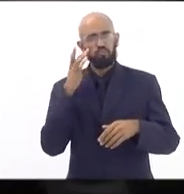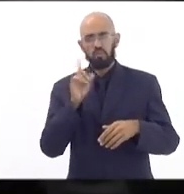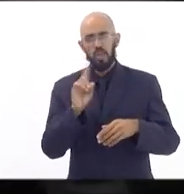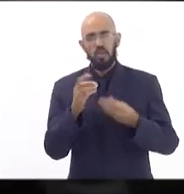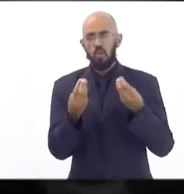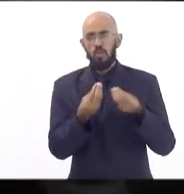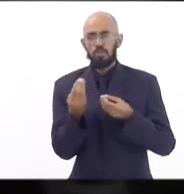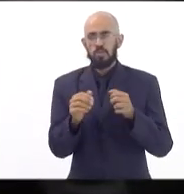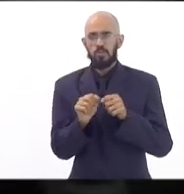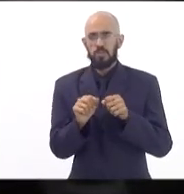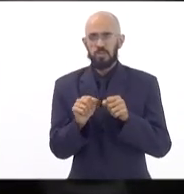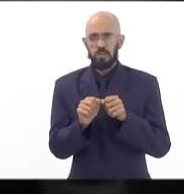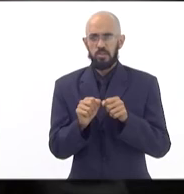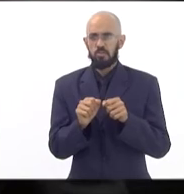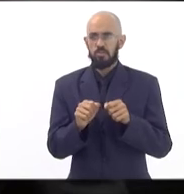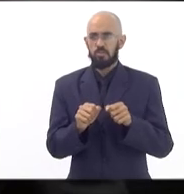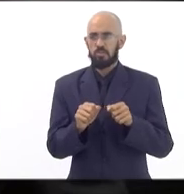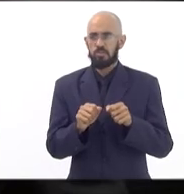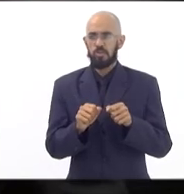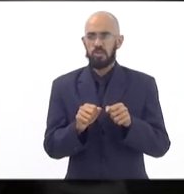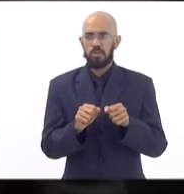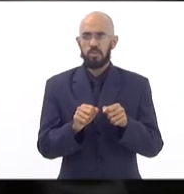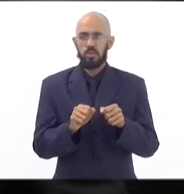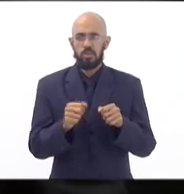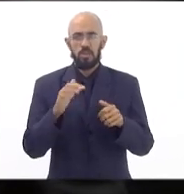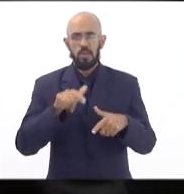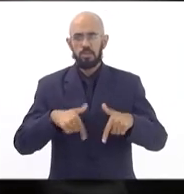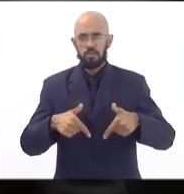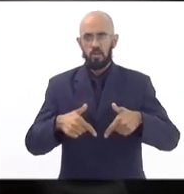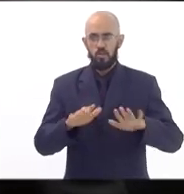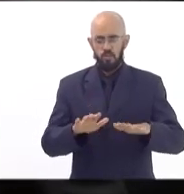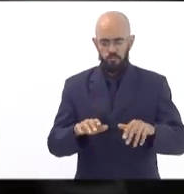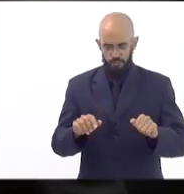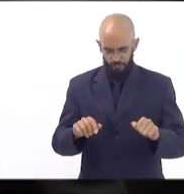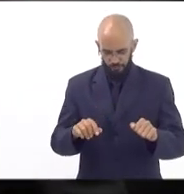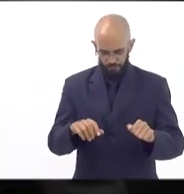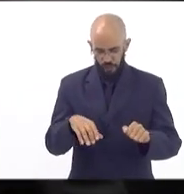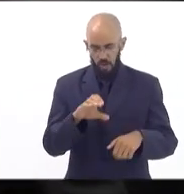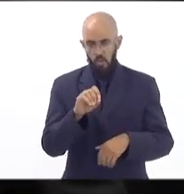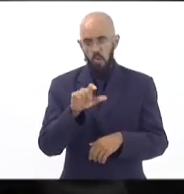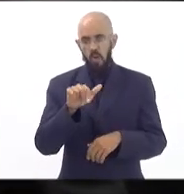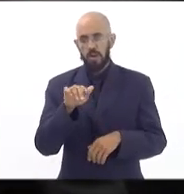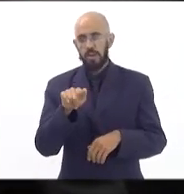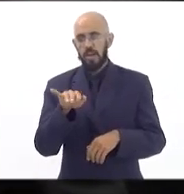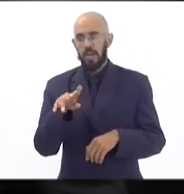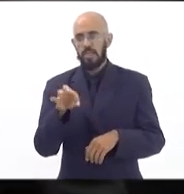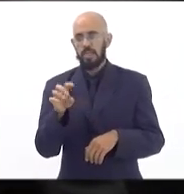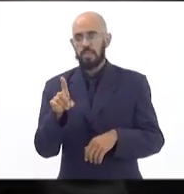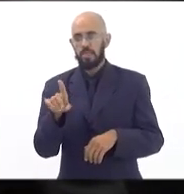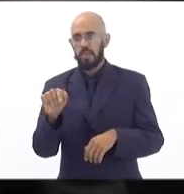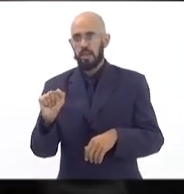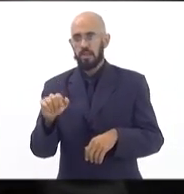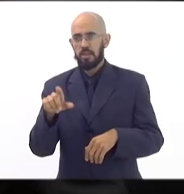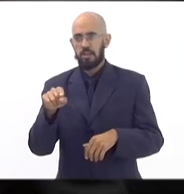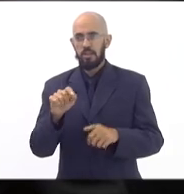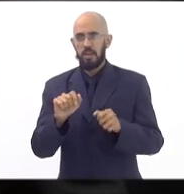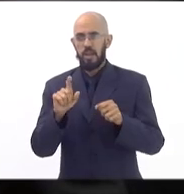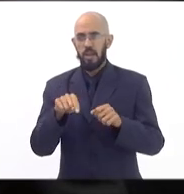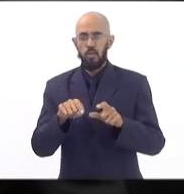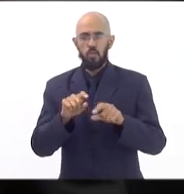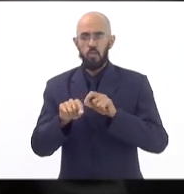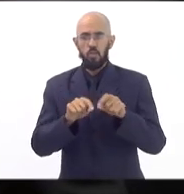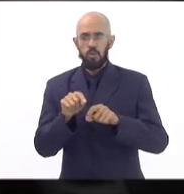está sendo tocado pela nossa coligada que a central porque ela responsável pelo patrimônio especificamente pelo viário mas ele consiste no seguinte